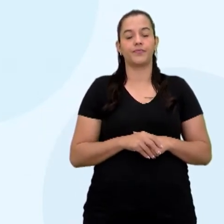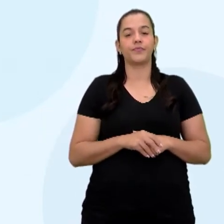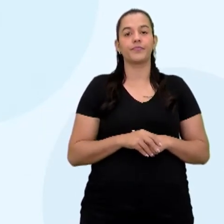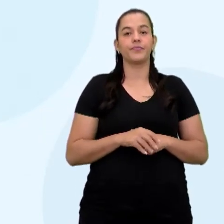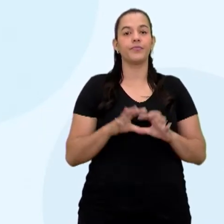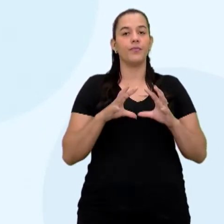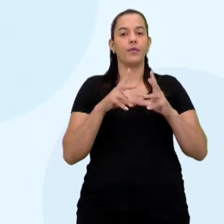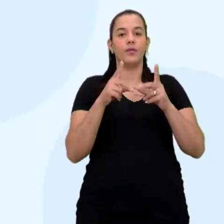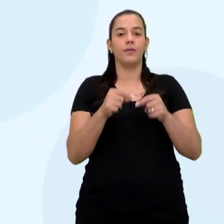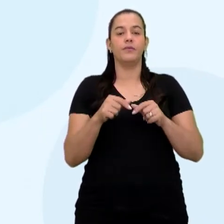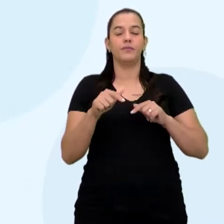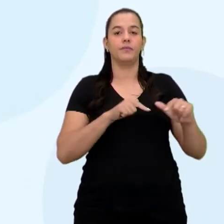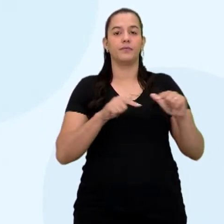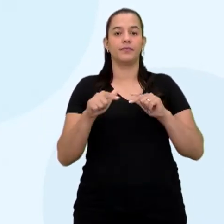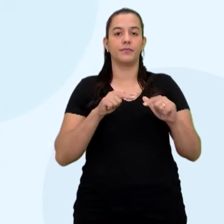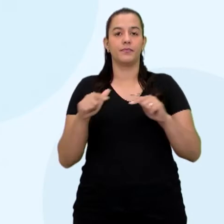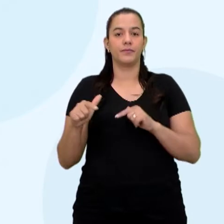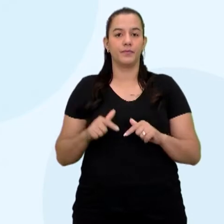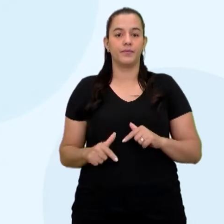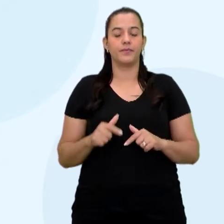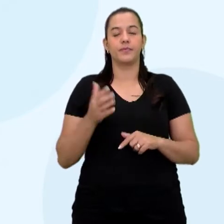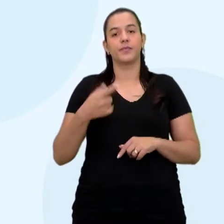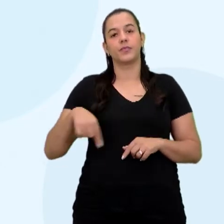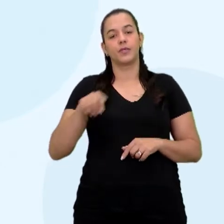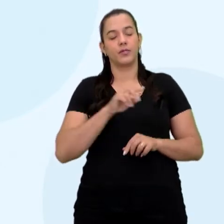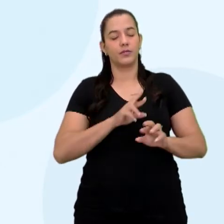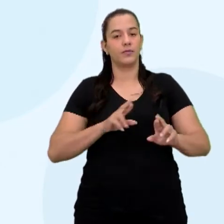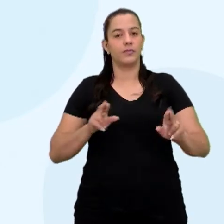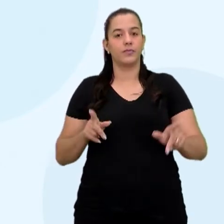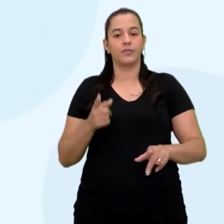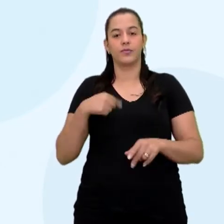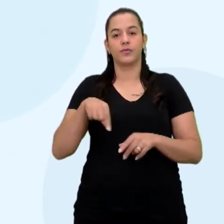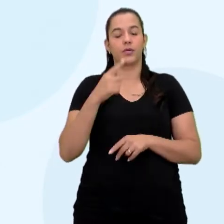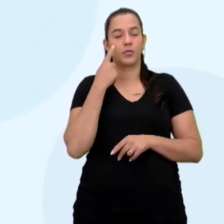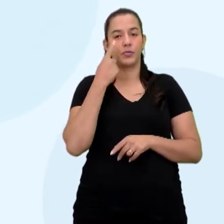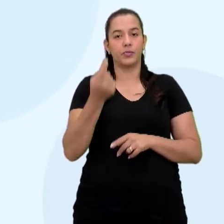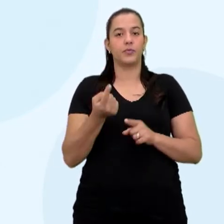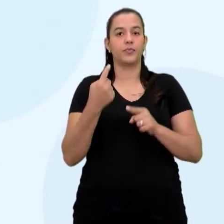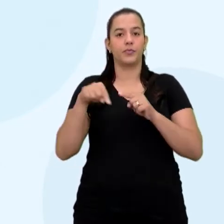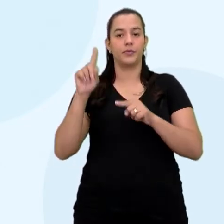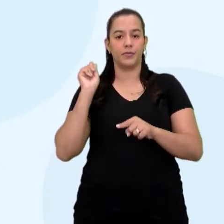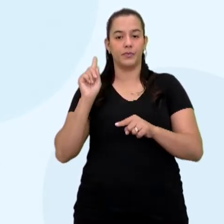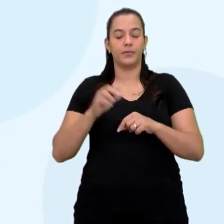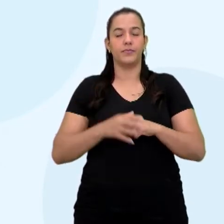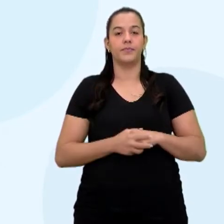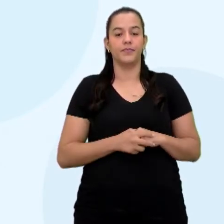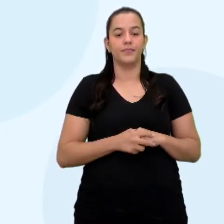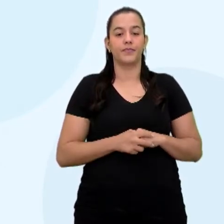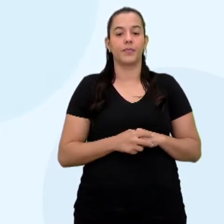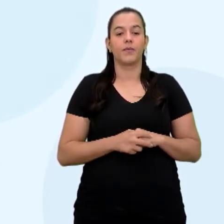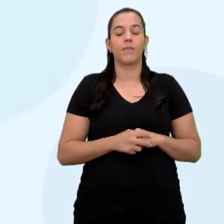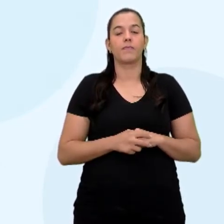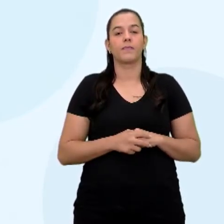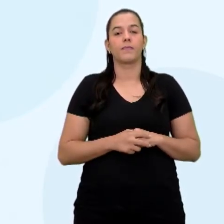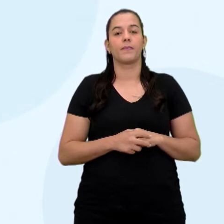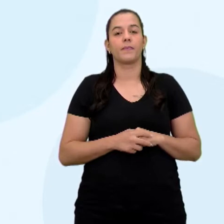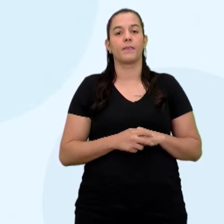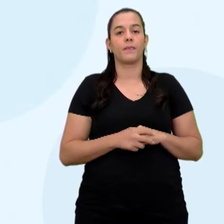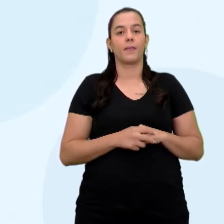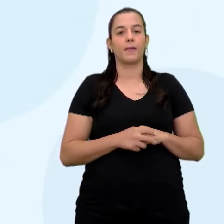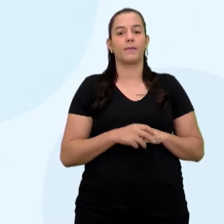de todos os trabalhos, Então é diferente do que a gente viu anteriormente. Então nós temos lá o Brasil